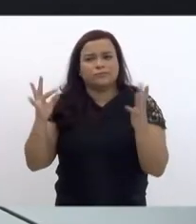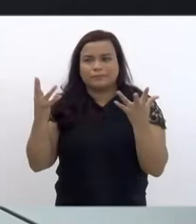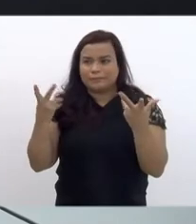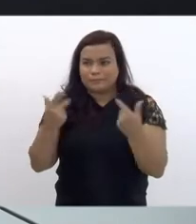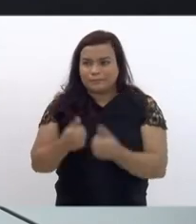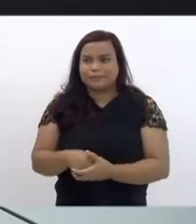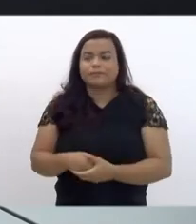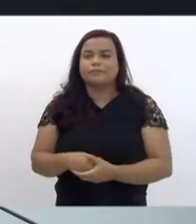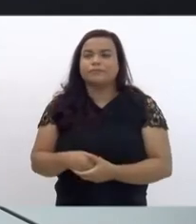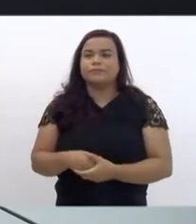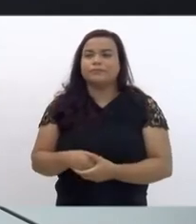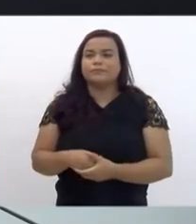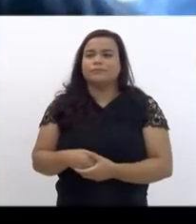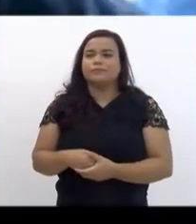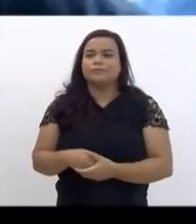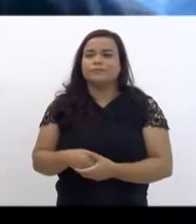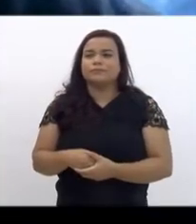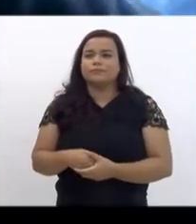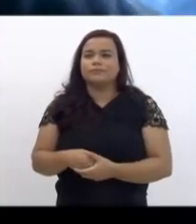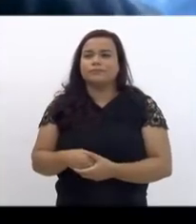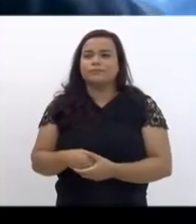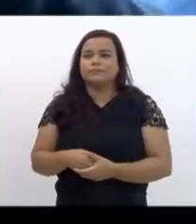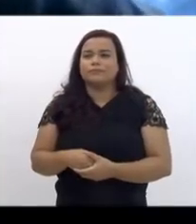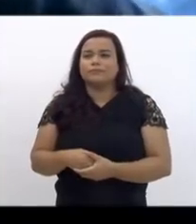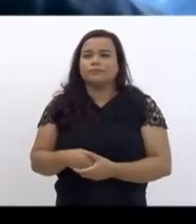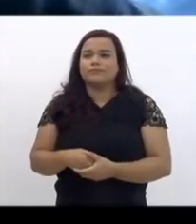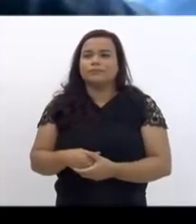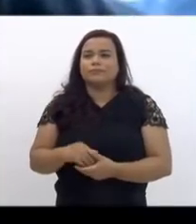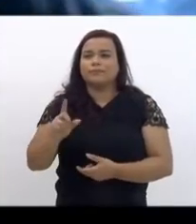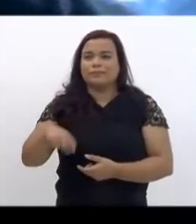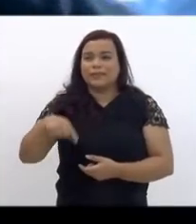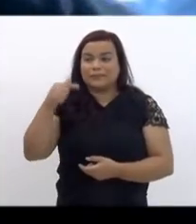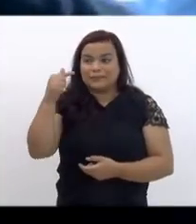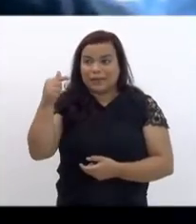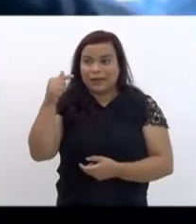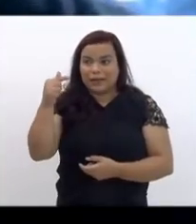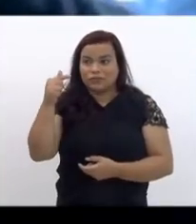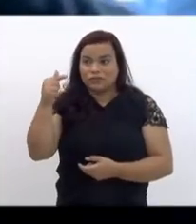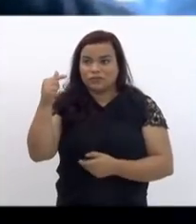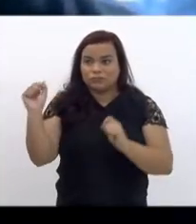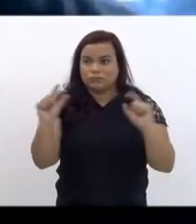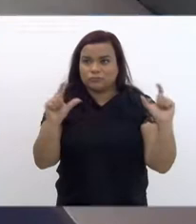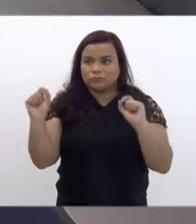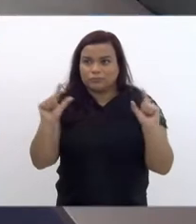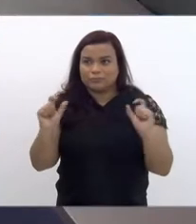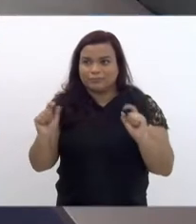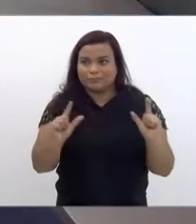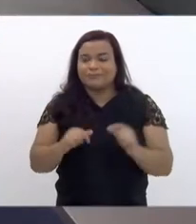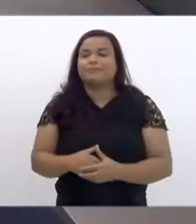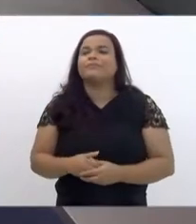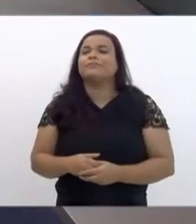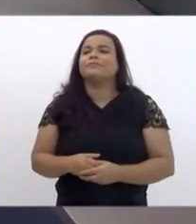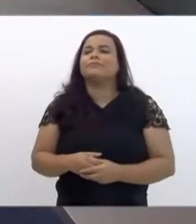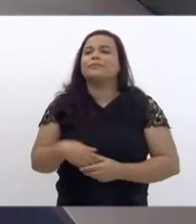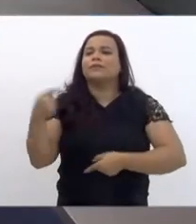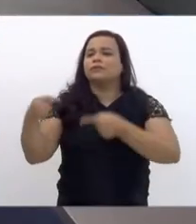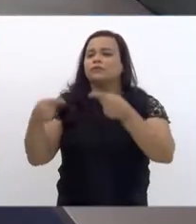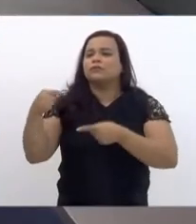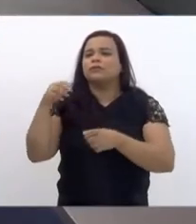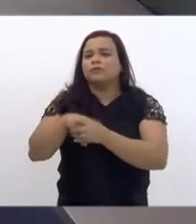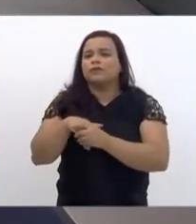muito bom. Muito bom. É muito bom. São sete episódios. Em discussão e em votação,